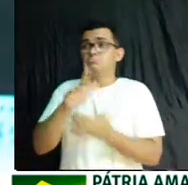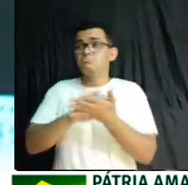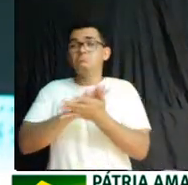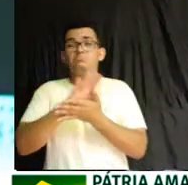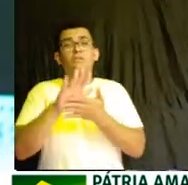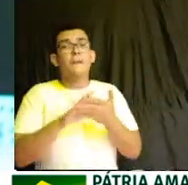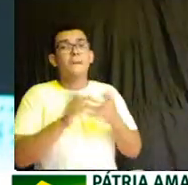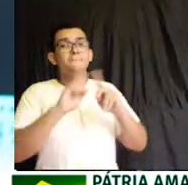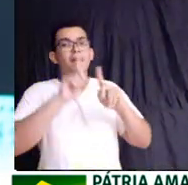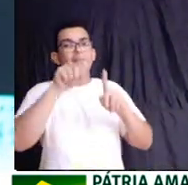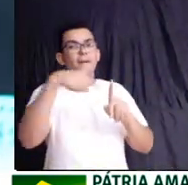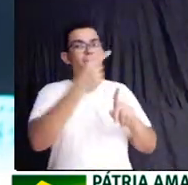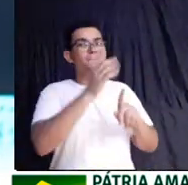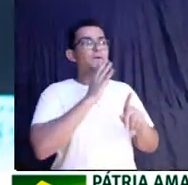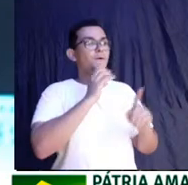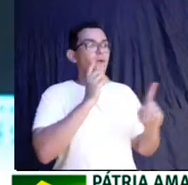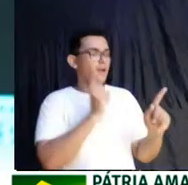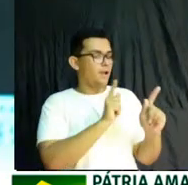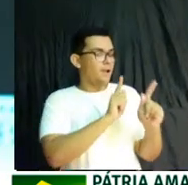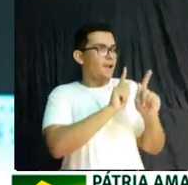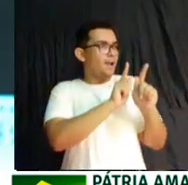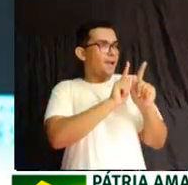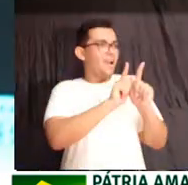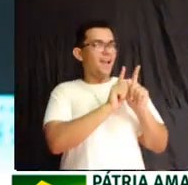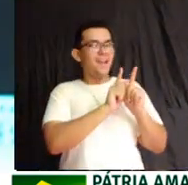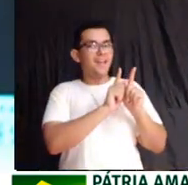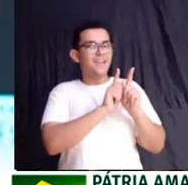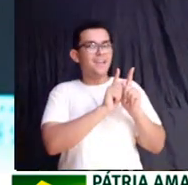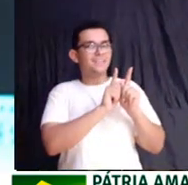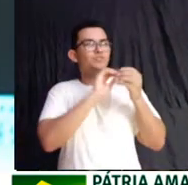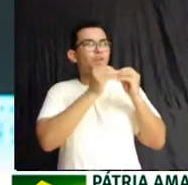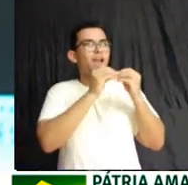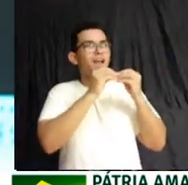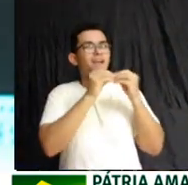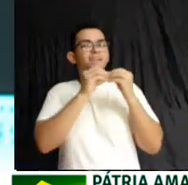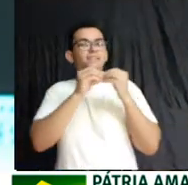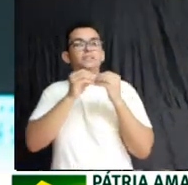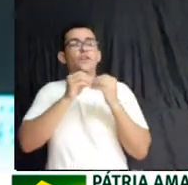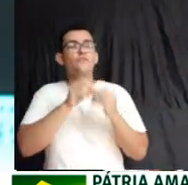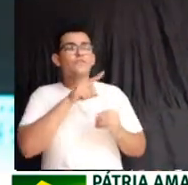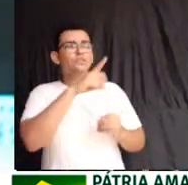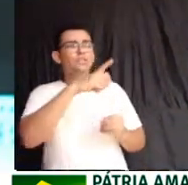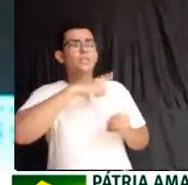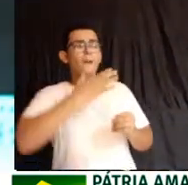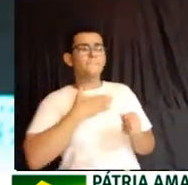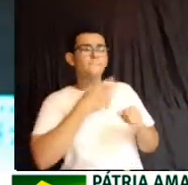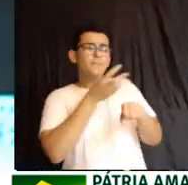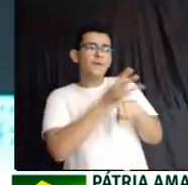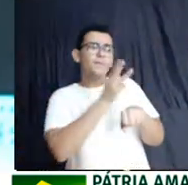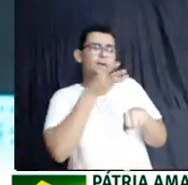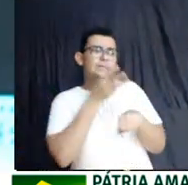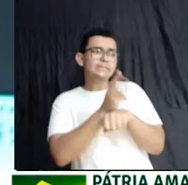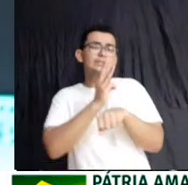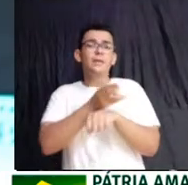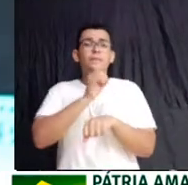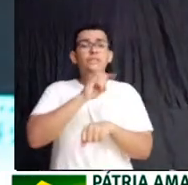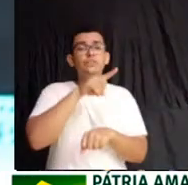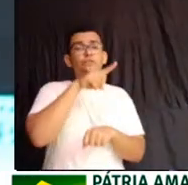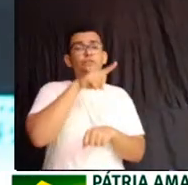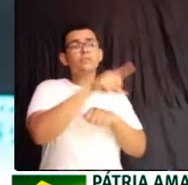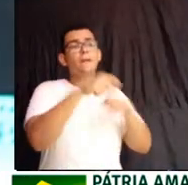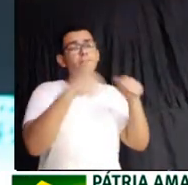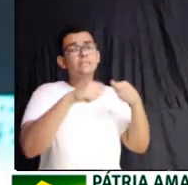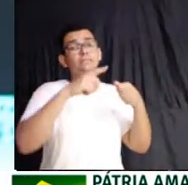gostou quando a gente fez amor. Ei, sim. Você tem meu WhatsApp, quando der vontade,